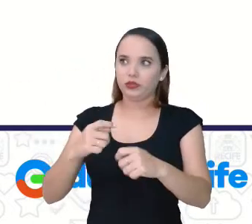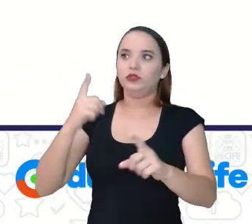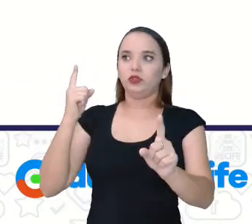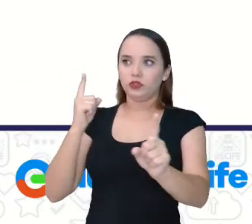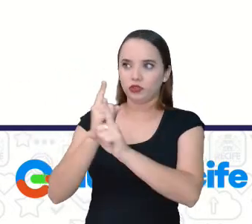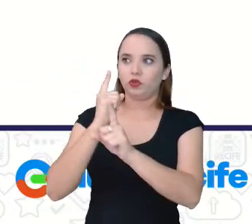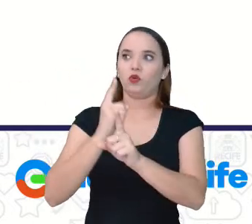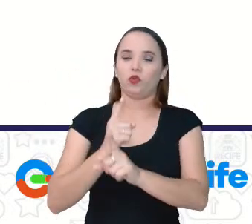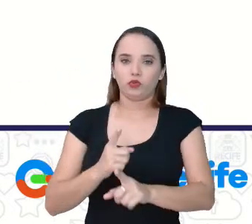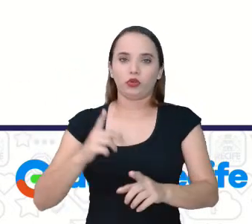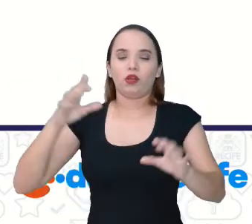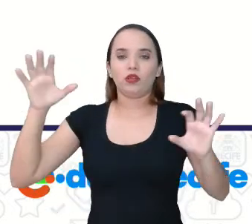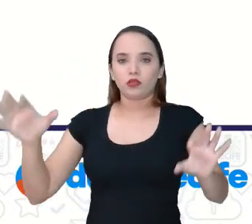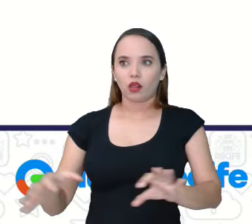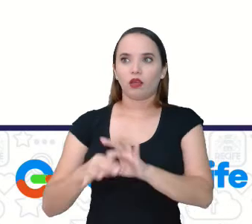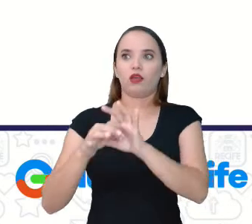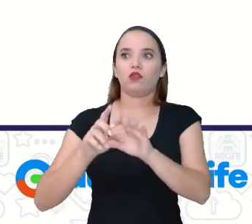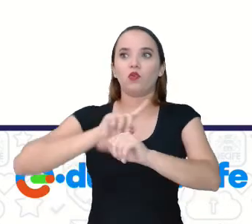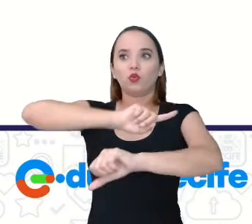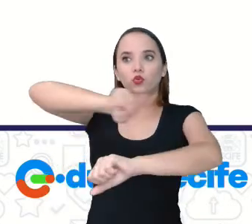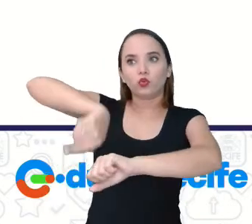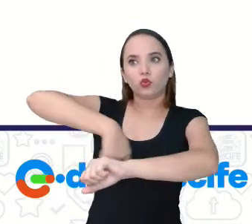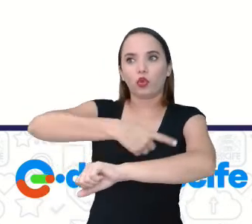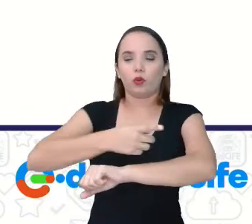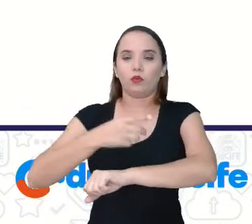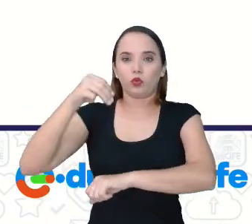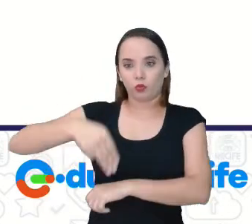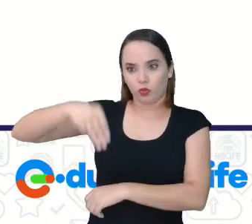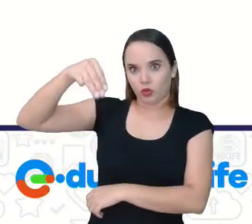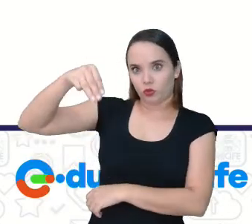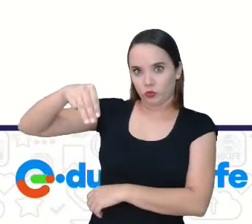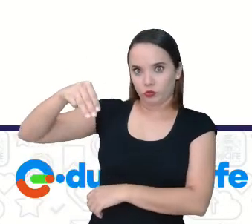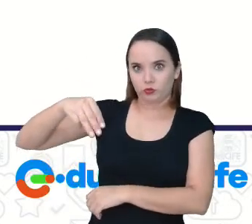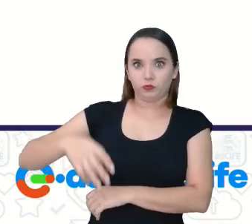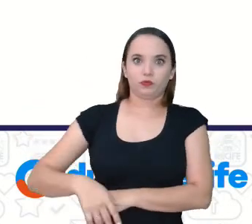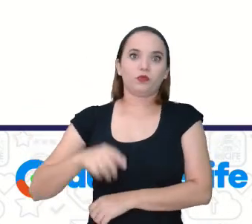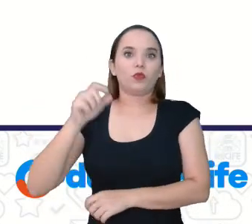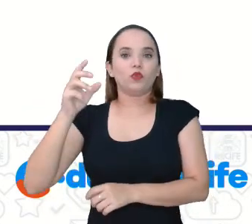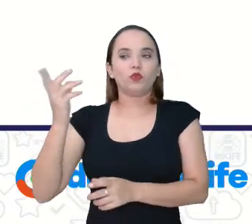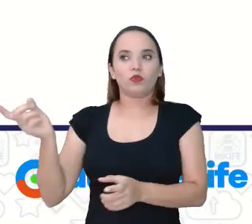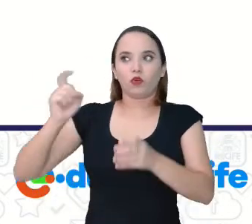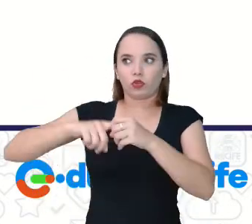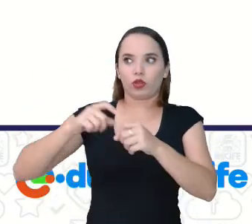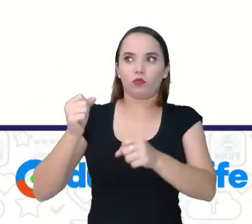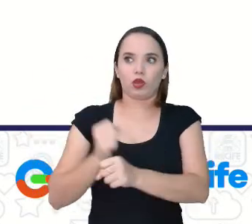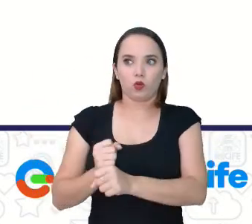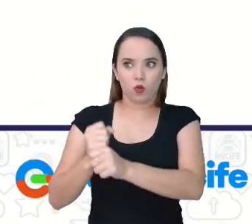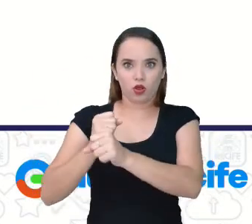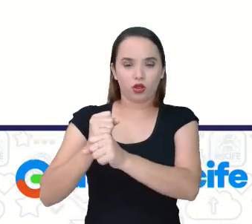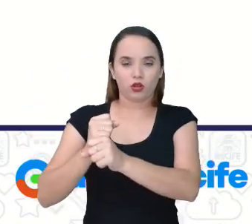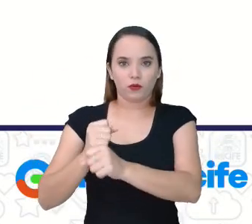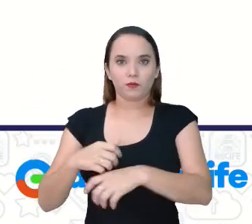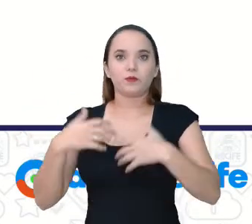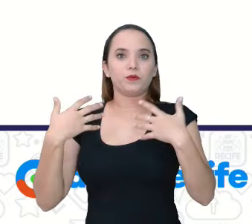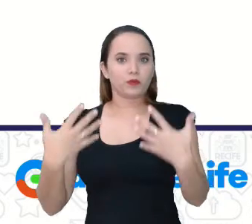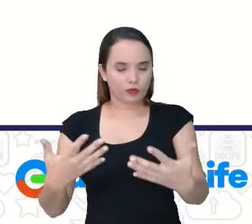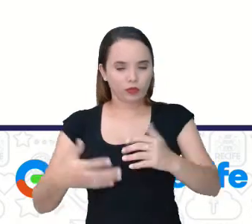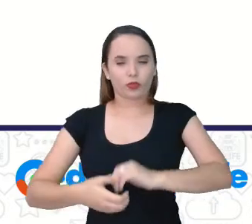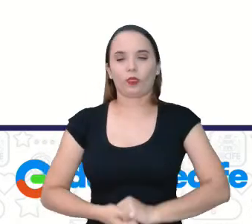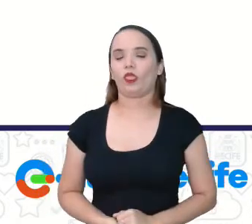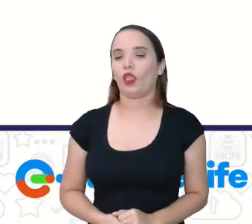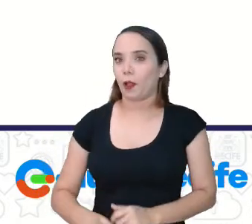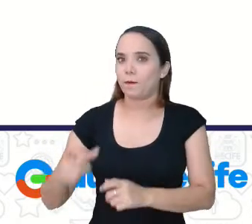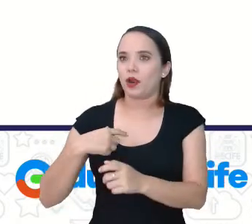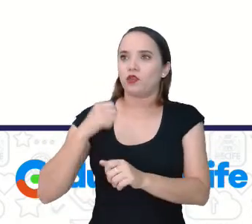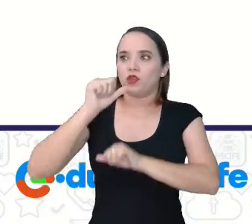relação do tempo do minuto para o ano, certo? Então, para a gente fazer aí